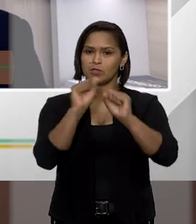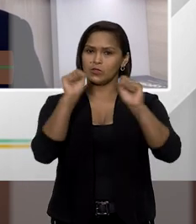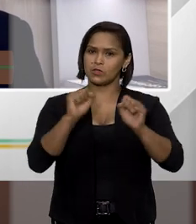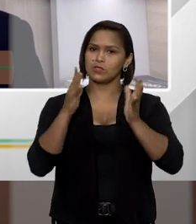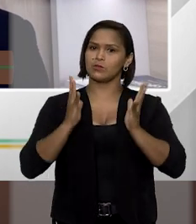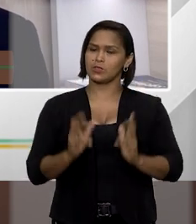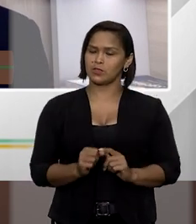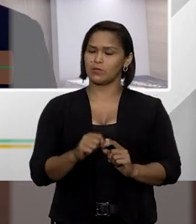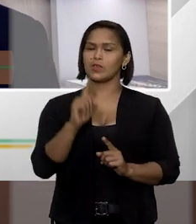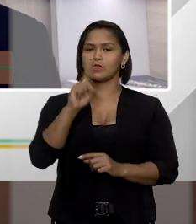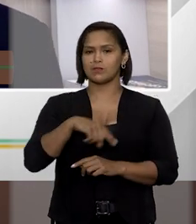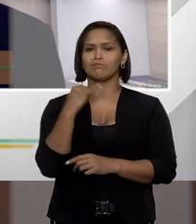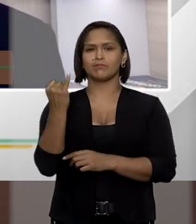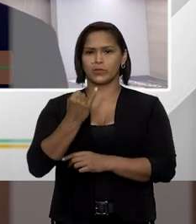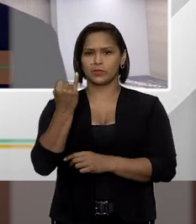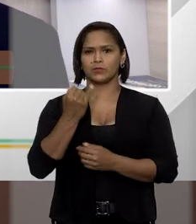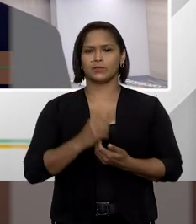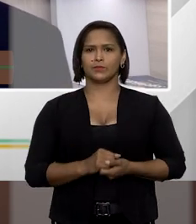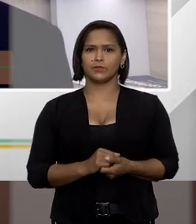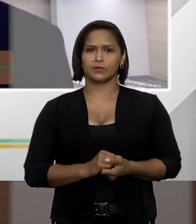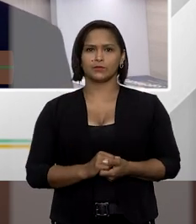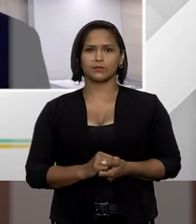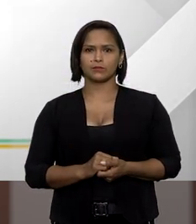de integridade, são importantíssimos.